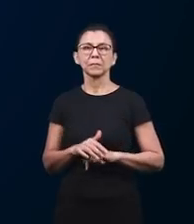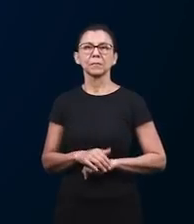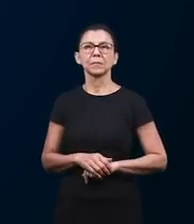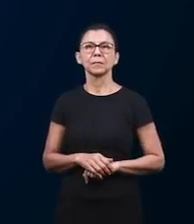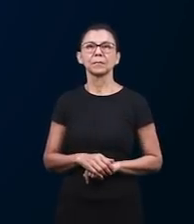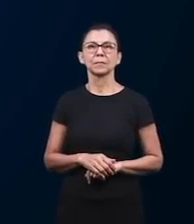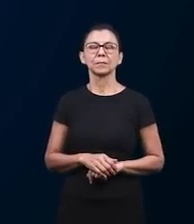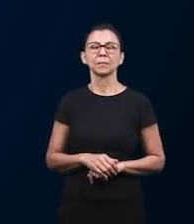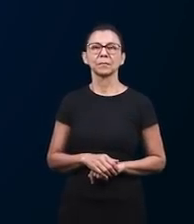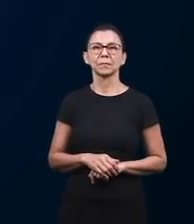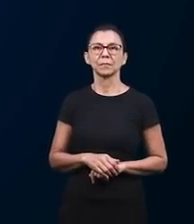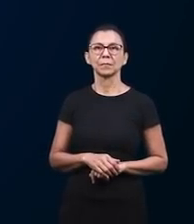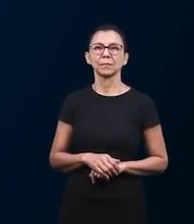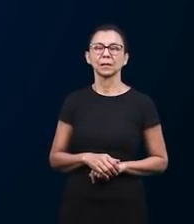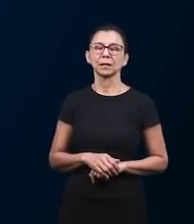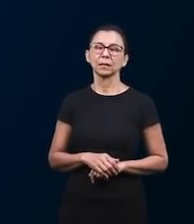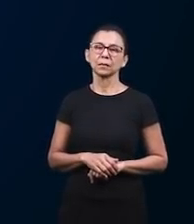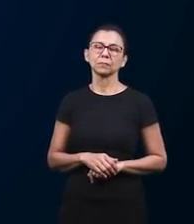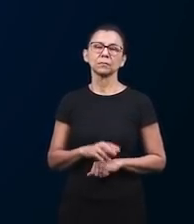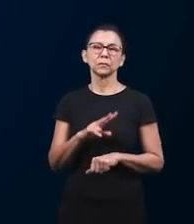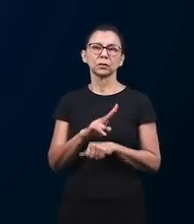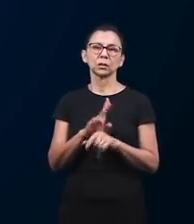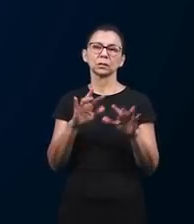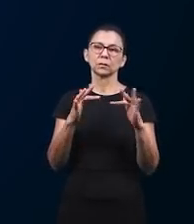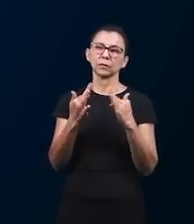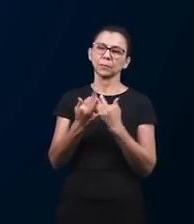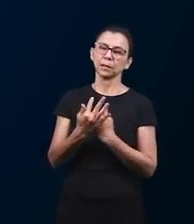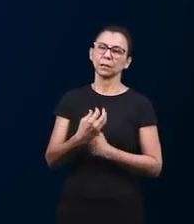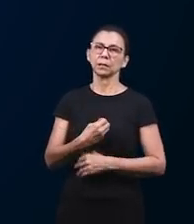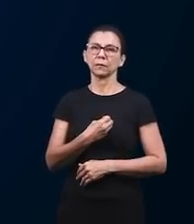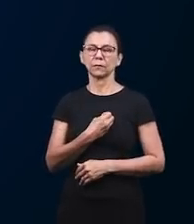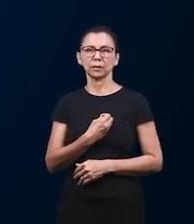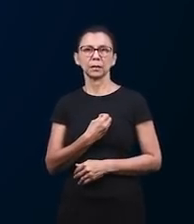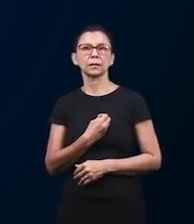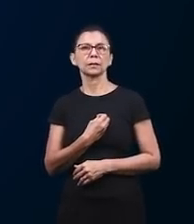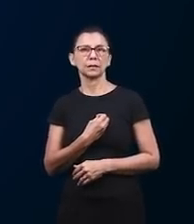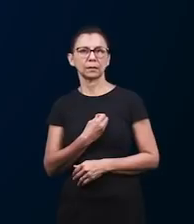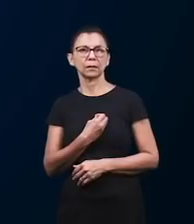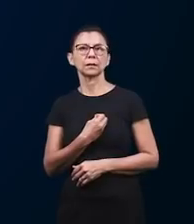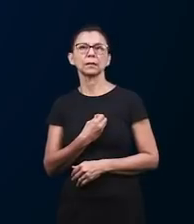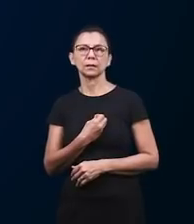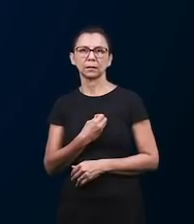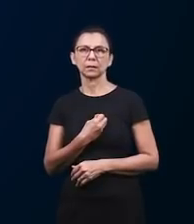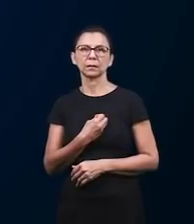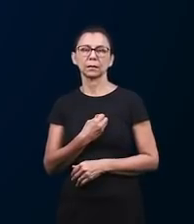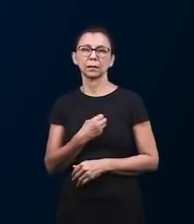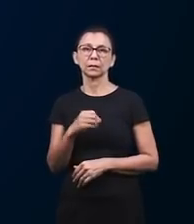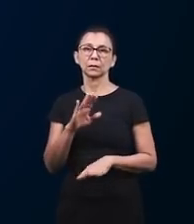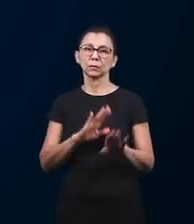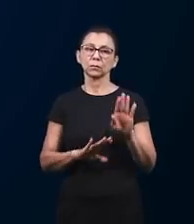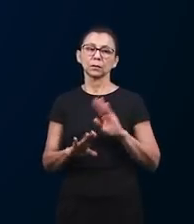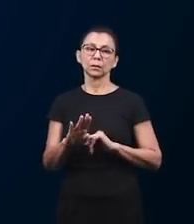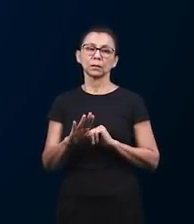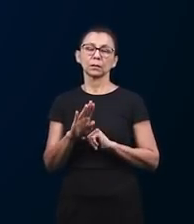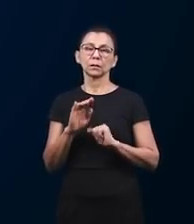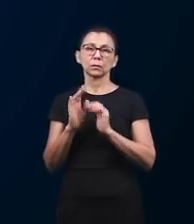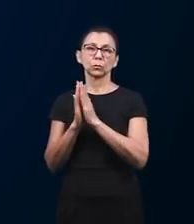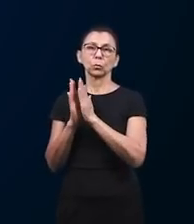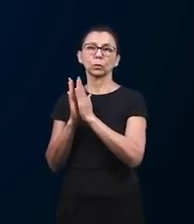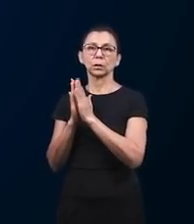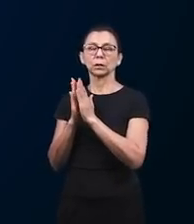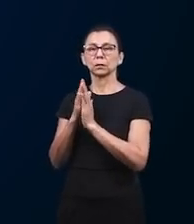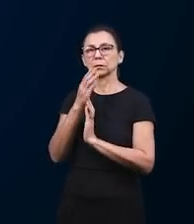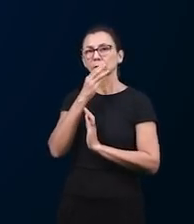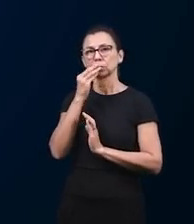vigiar todo o tempo. A nossa casa, a nossa vida, o nosso coração, velando a cada dia, né?